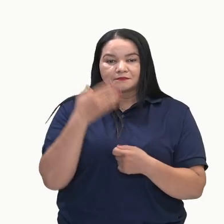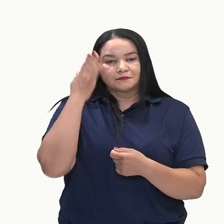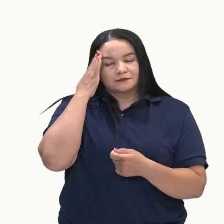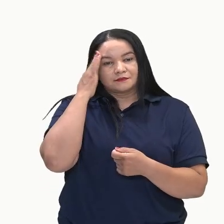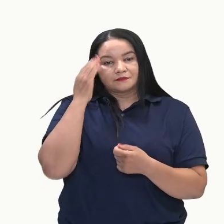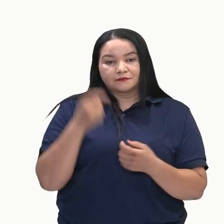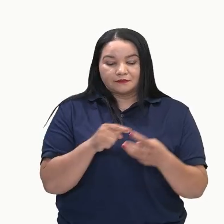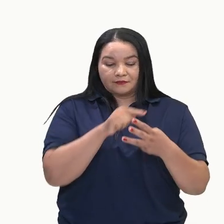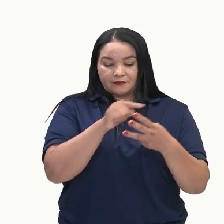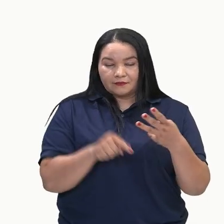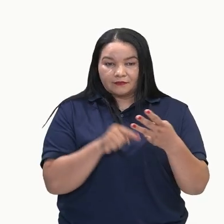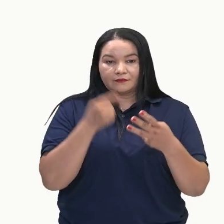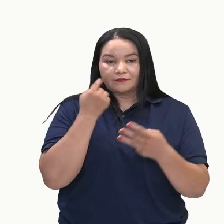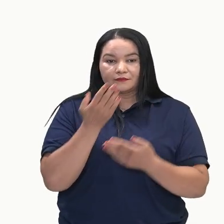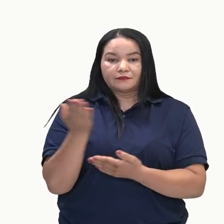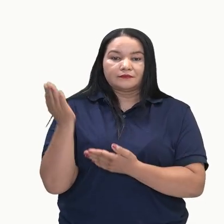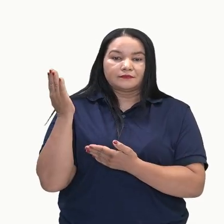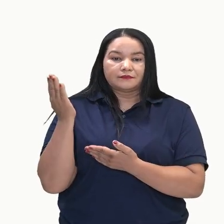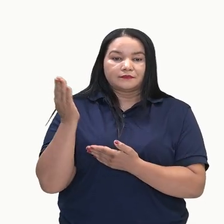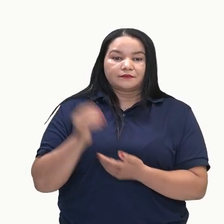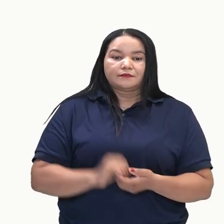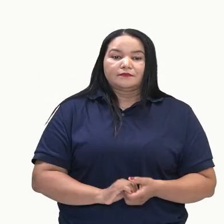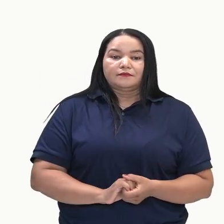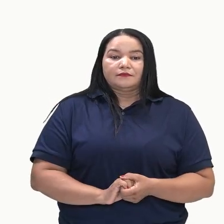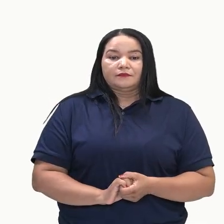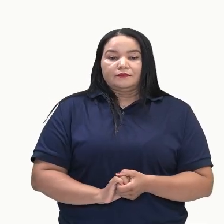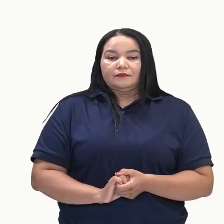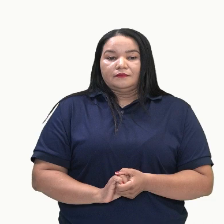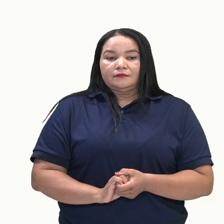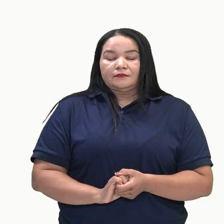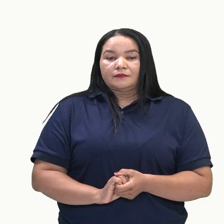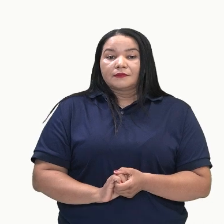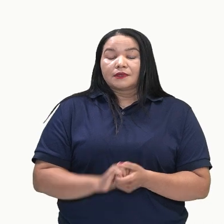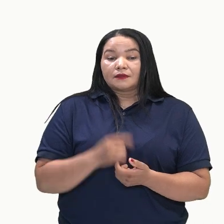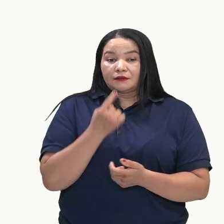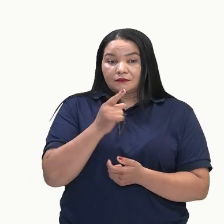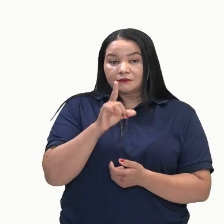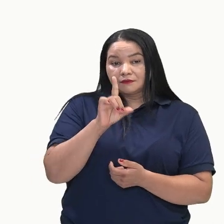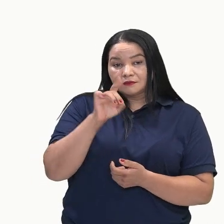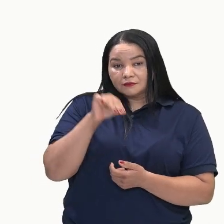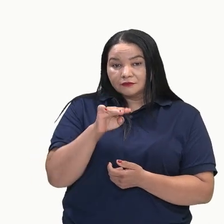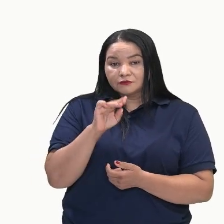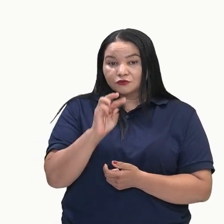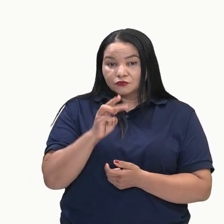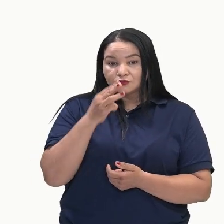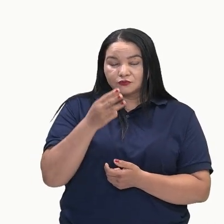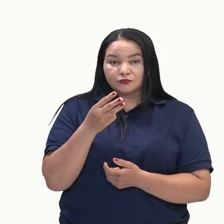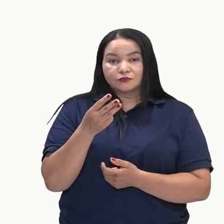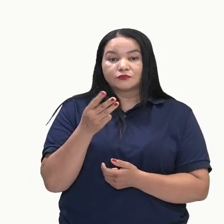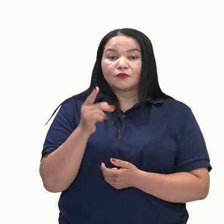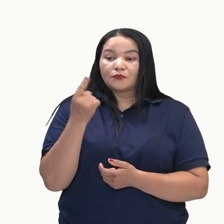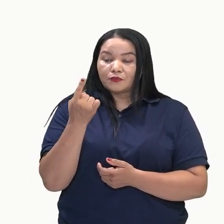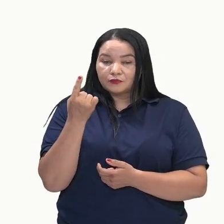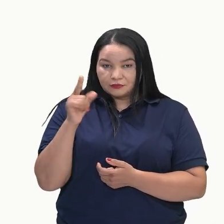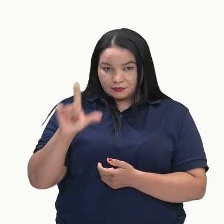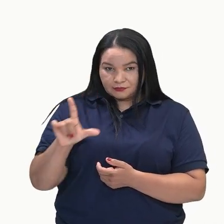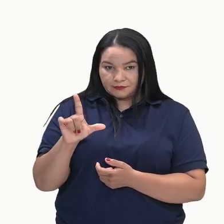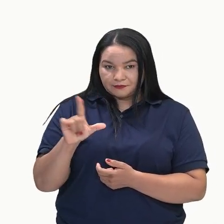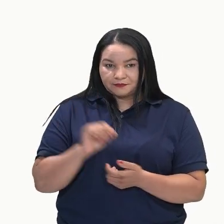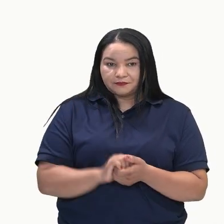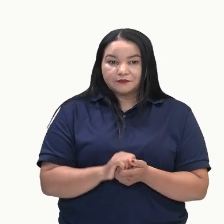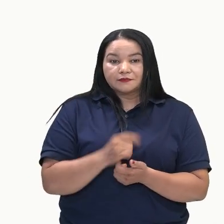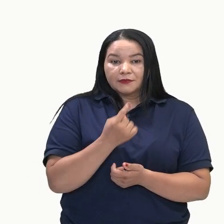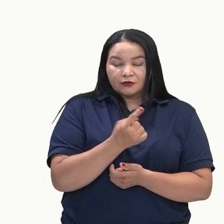3 relações. 1 decímetro cúbico é igual a 1 litro. Acabamos de ver. 1